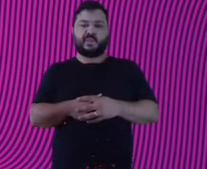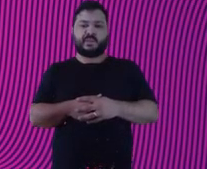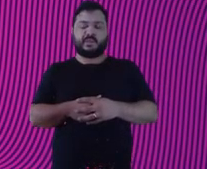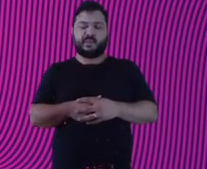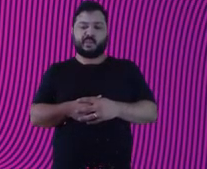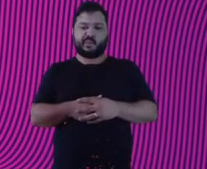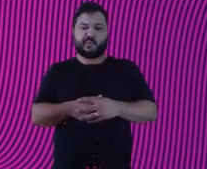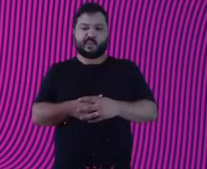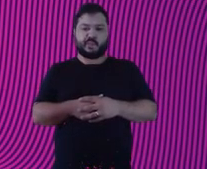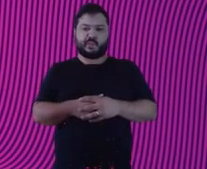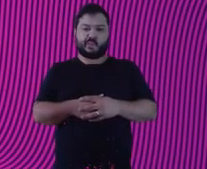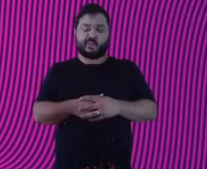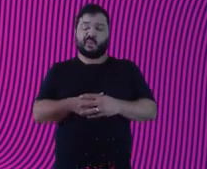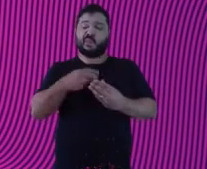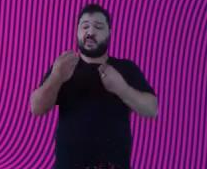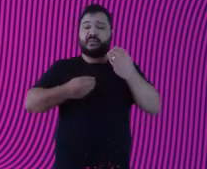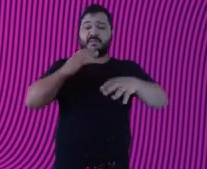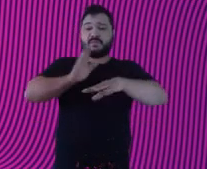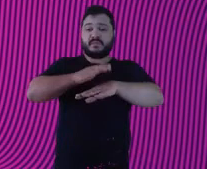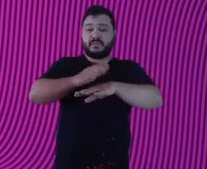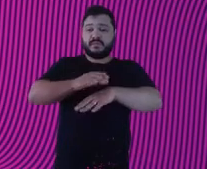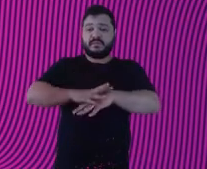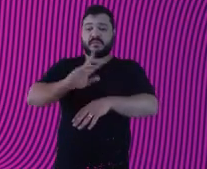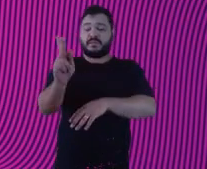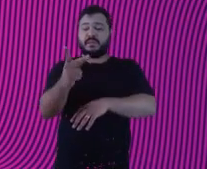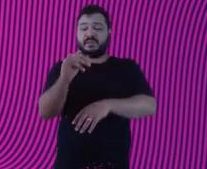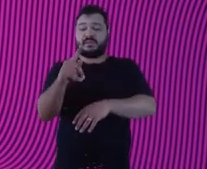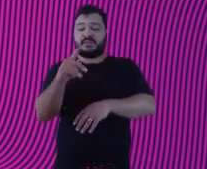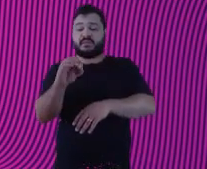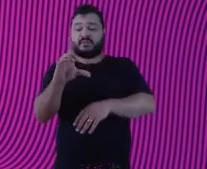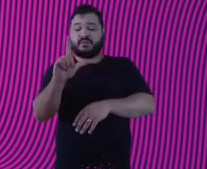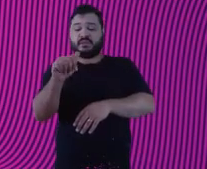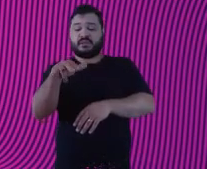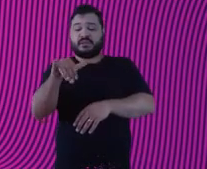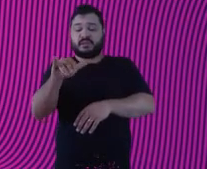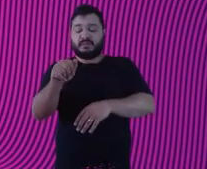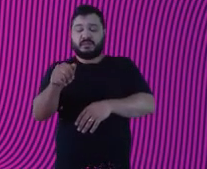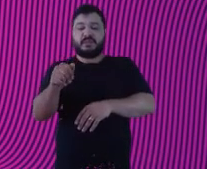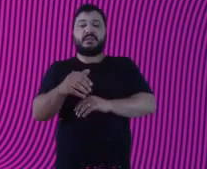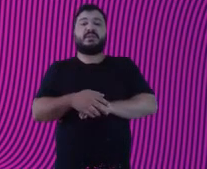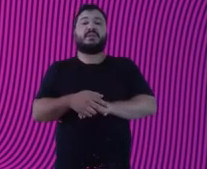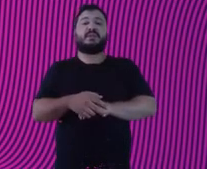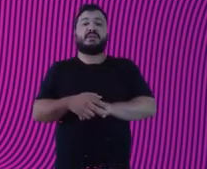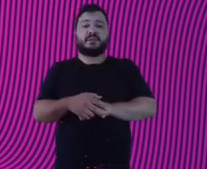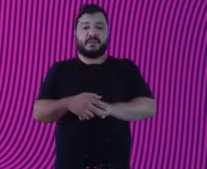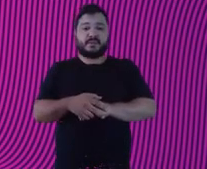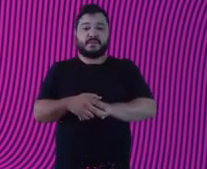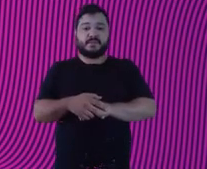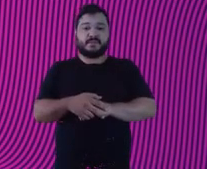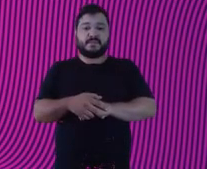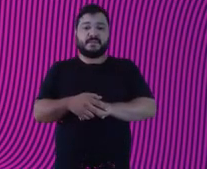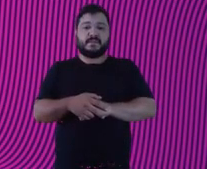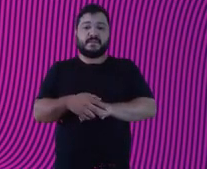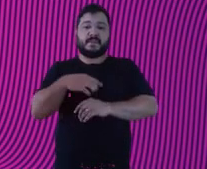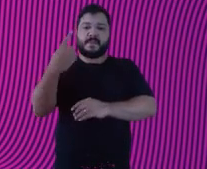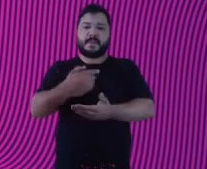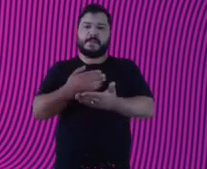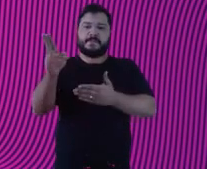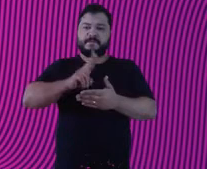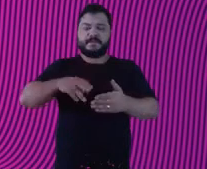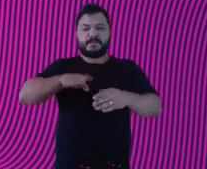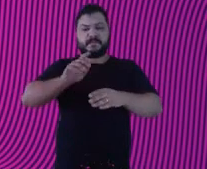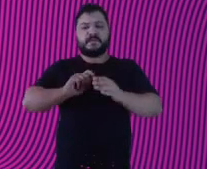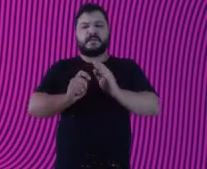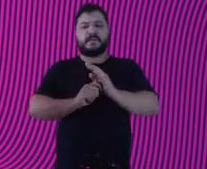como manejar a hipocalemia do denosumab, né, a gente começou a usar mais a droga e